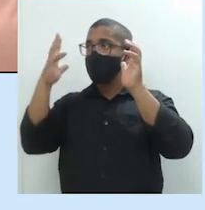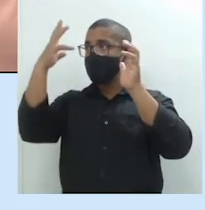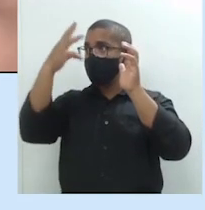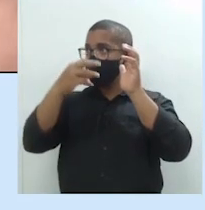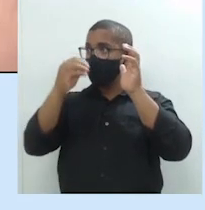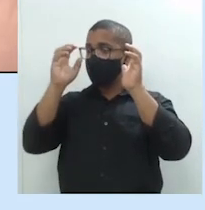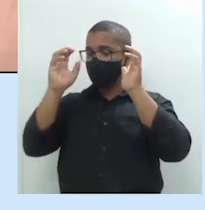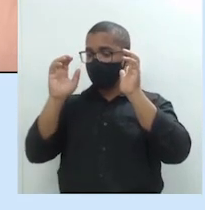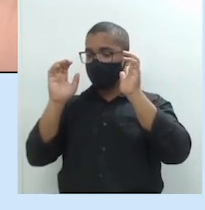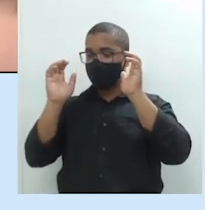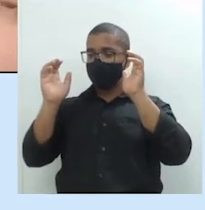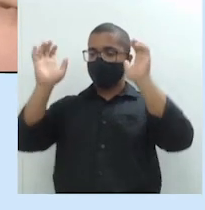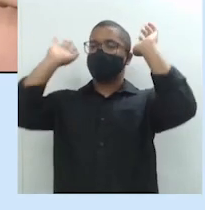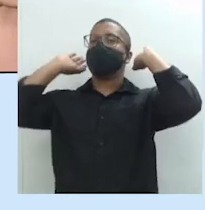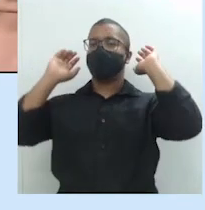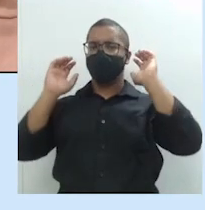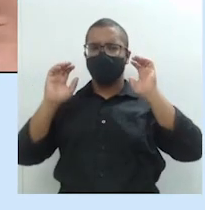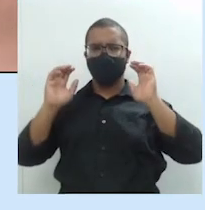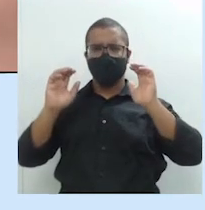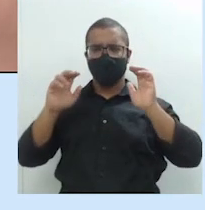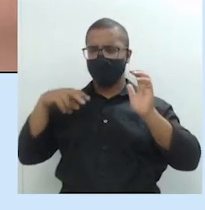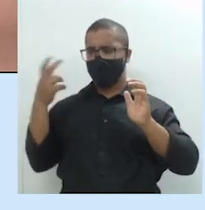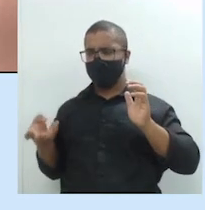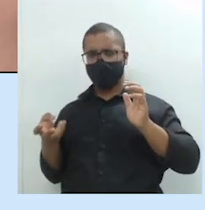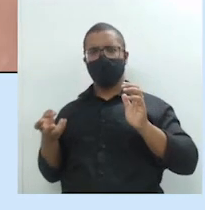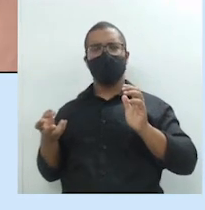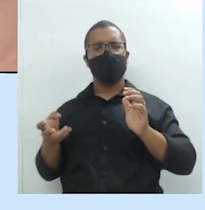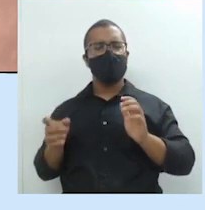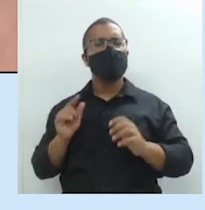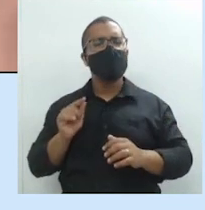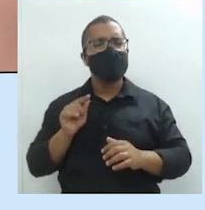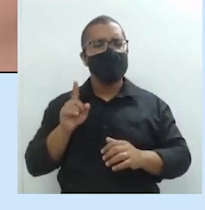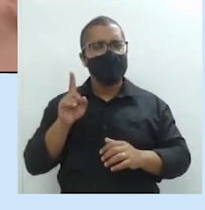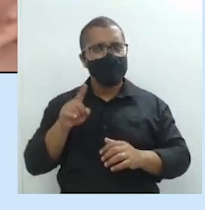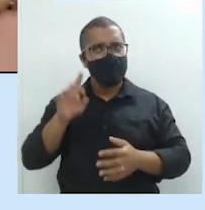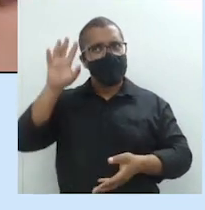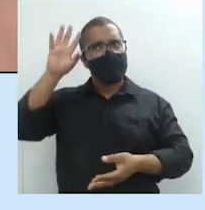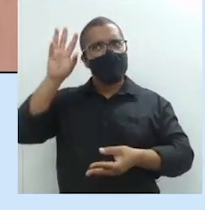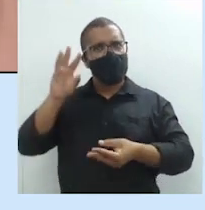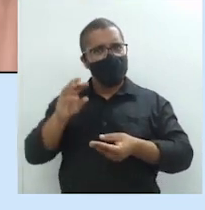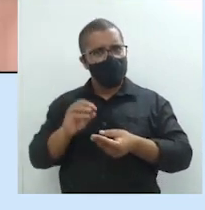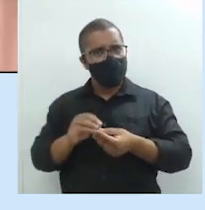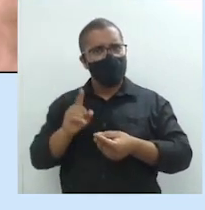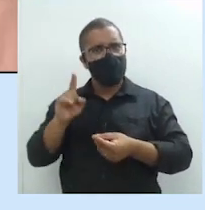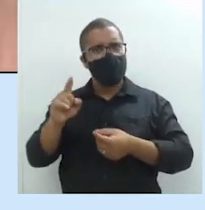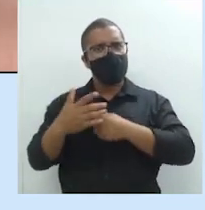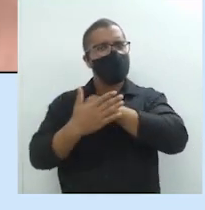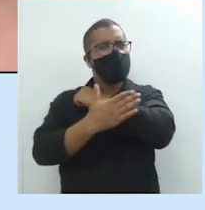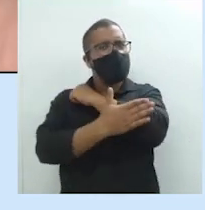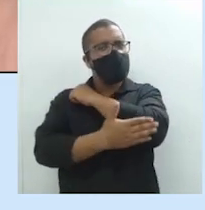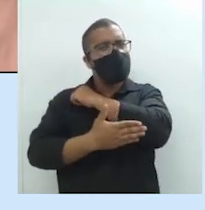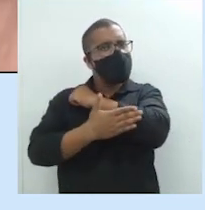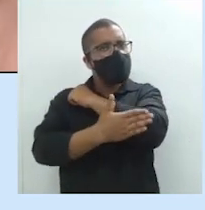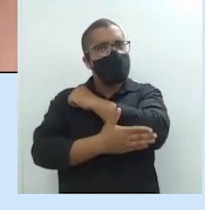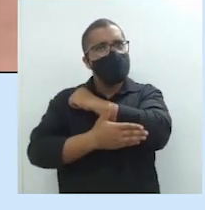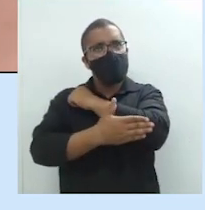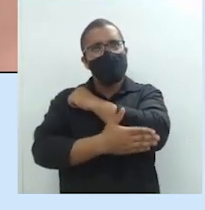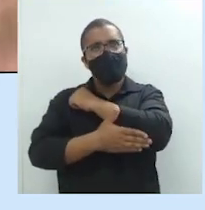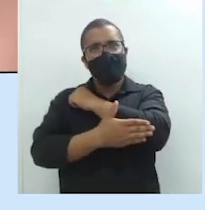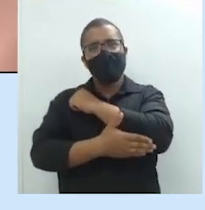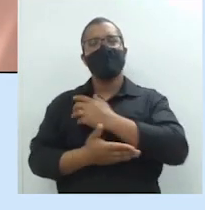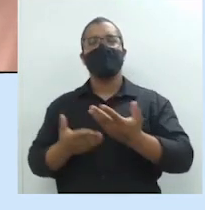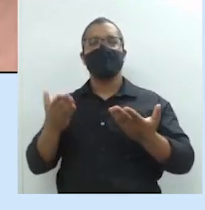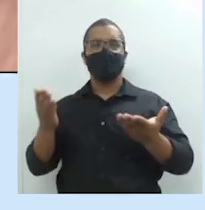né? Esse ato que ele fez dá a entender o quê? Pressupõe-se o quê? Que ele estava o quê? Enciumado, com